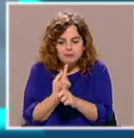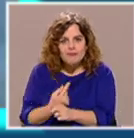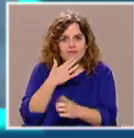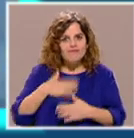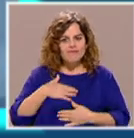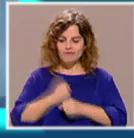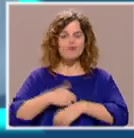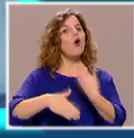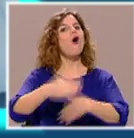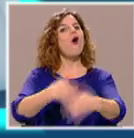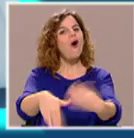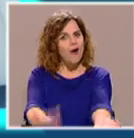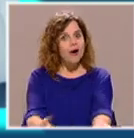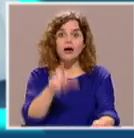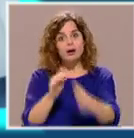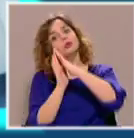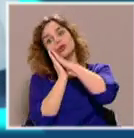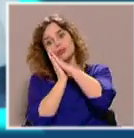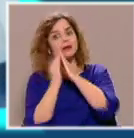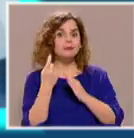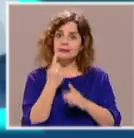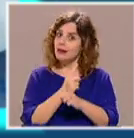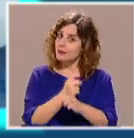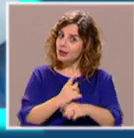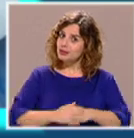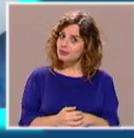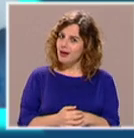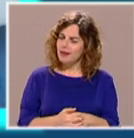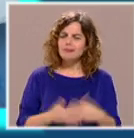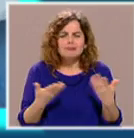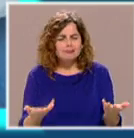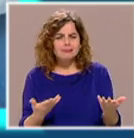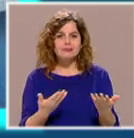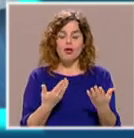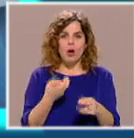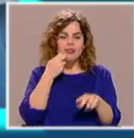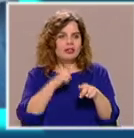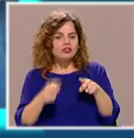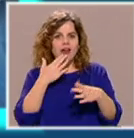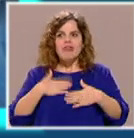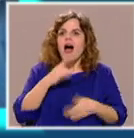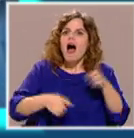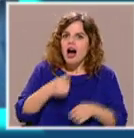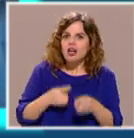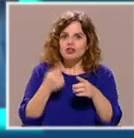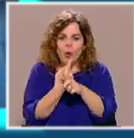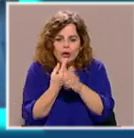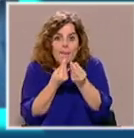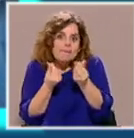atividades, até mesmo para dormir. E o que é que nos fornece essa energia e os